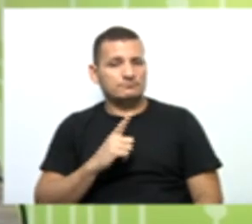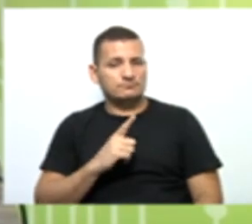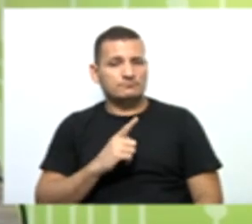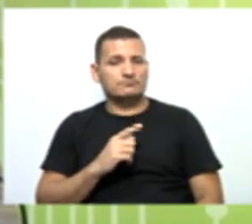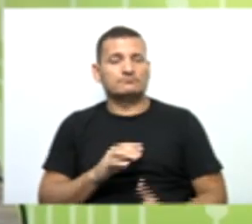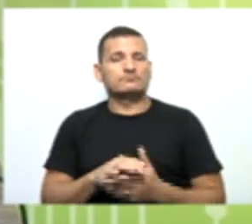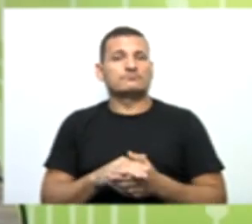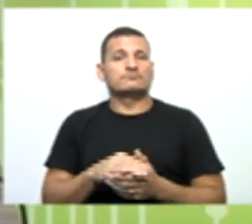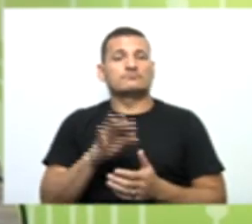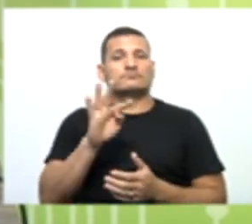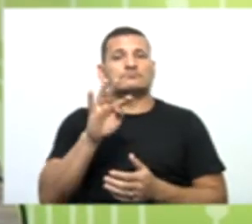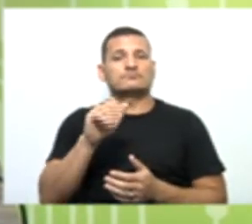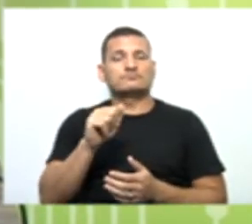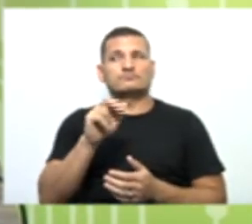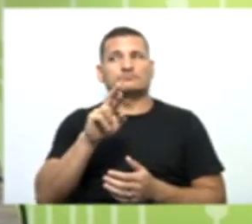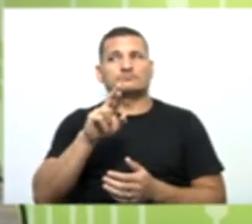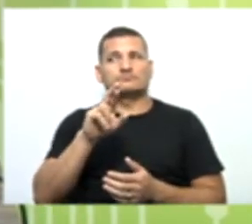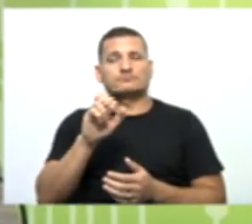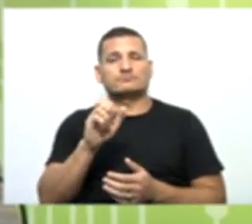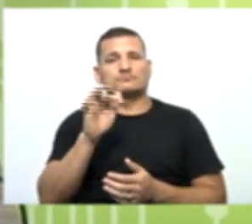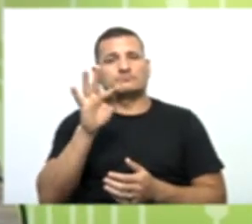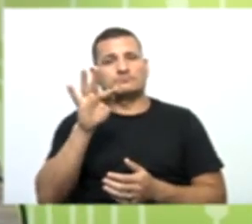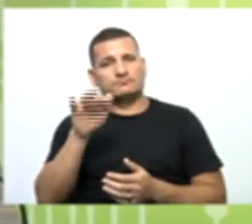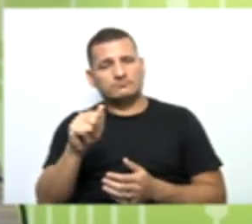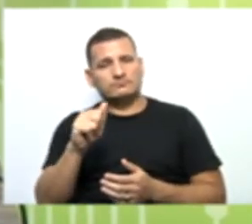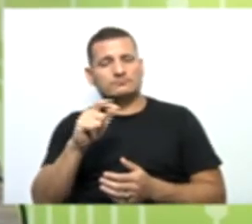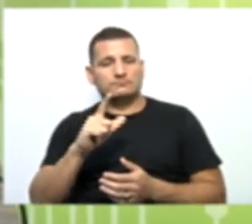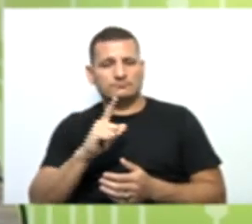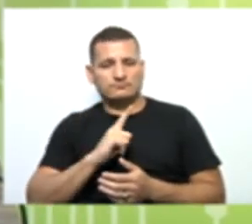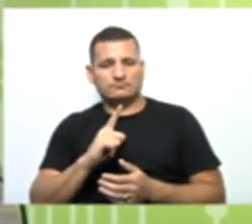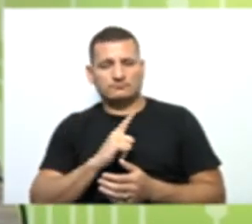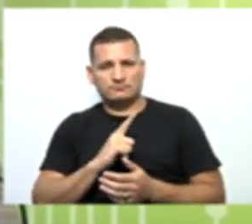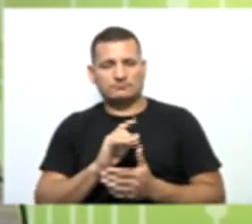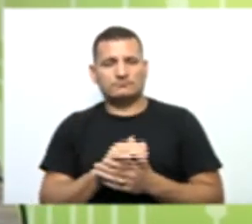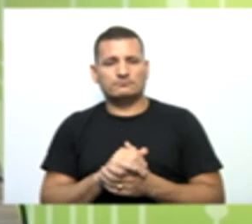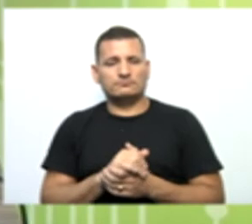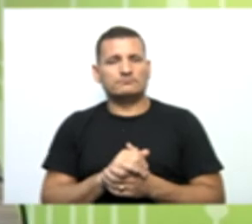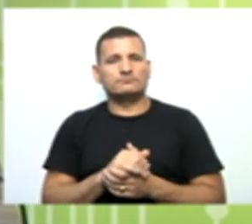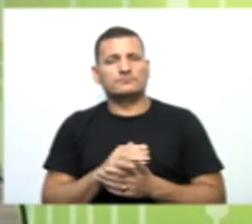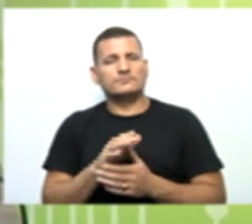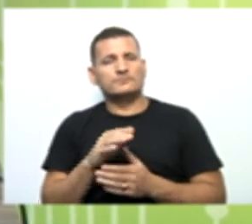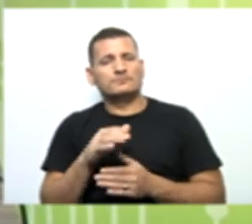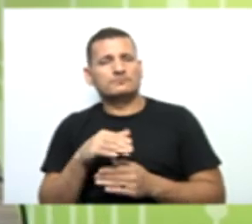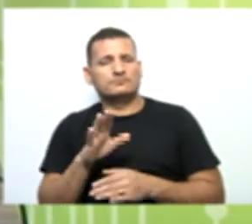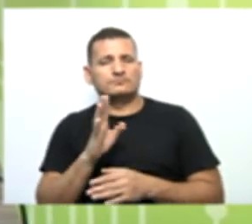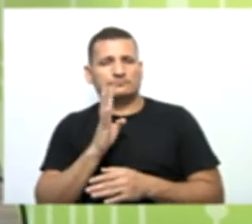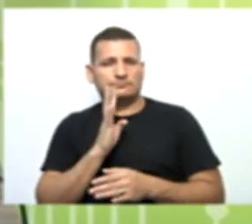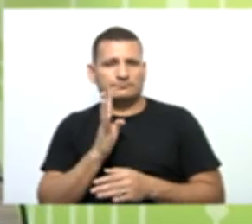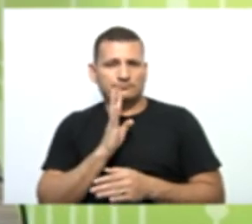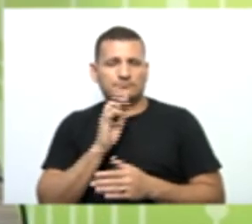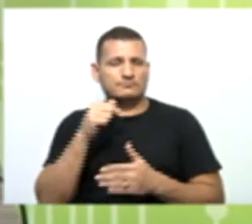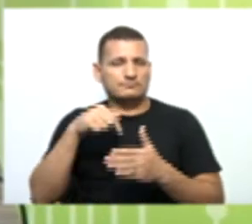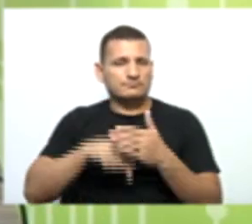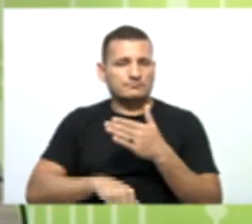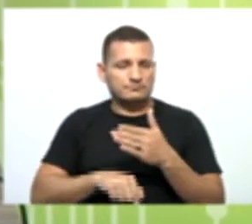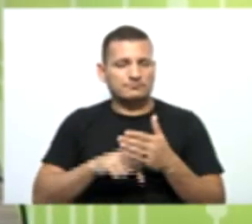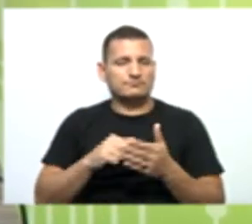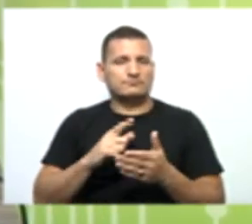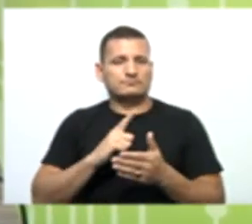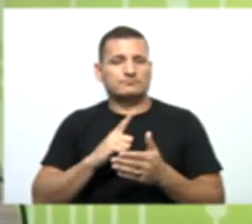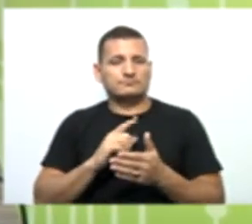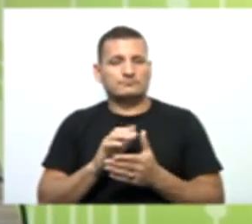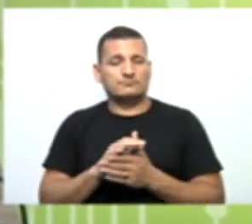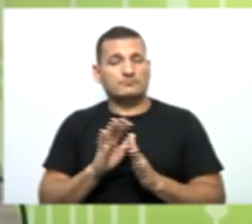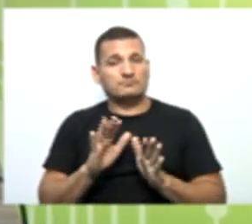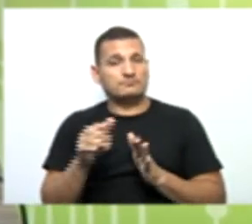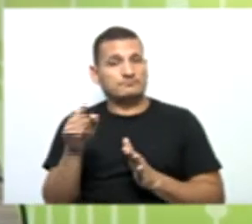uma tarefa, que já é um pouquinho mais avançada, vai exigir um pouquinho mais de conhecimento com base nas próximas aulas, mas nada